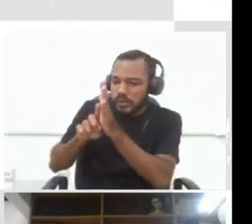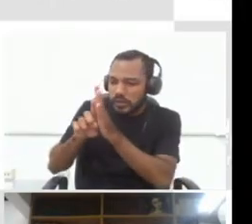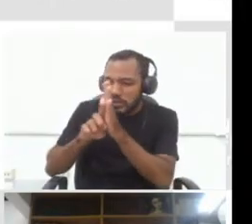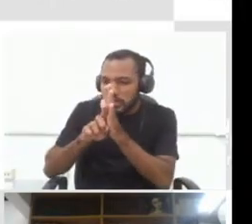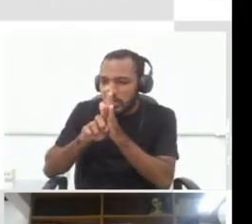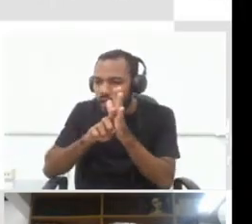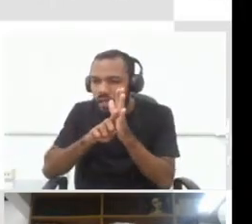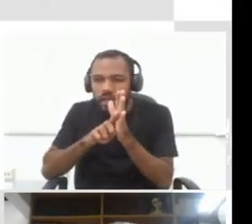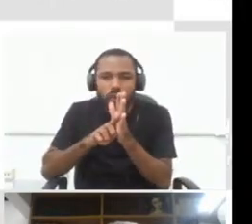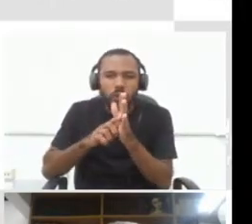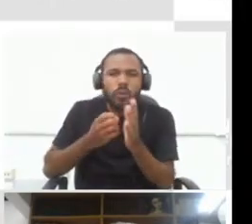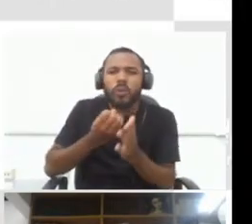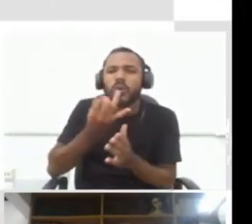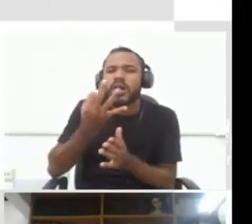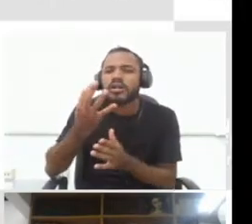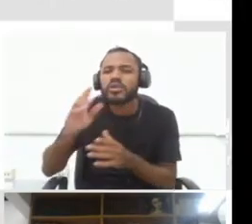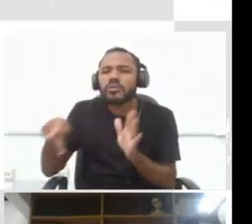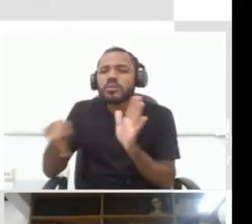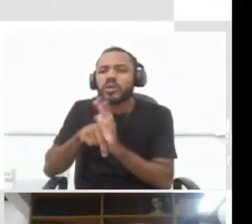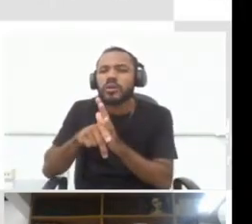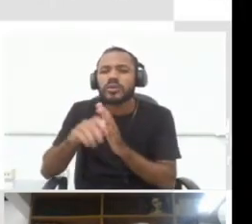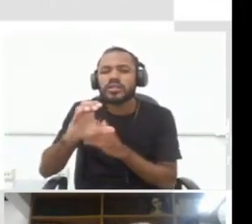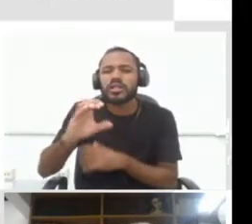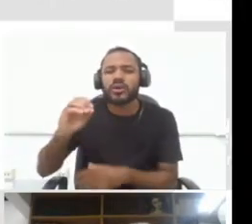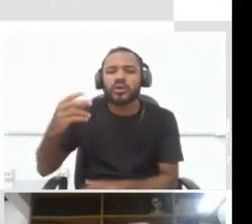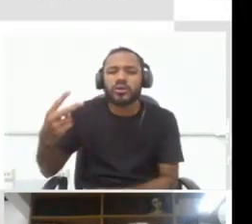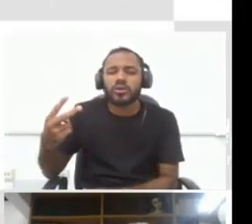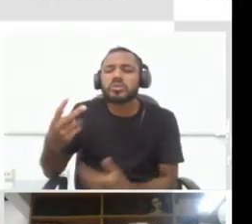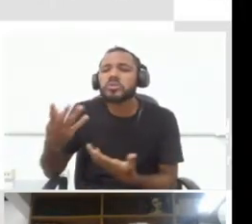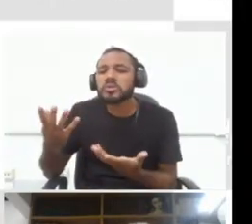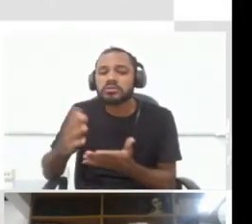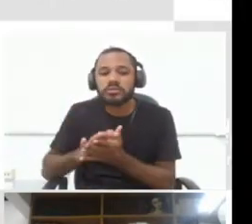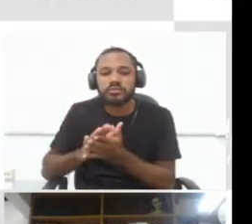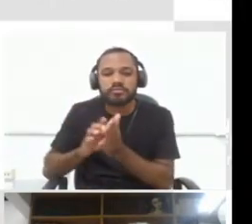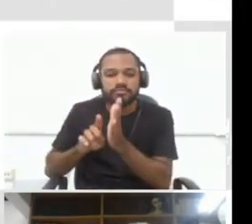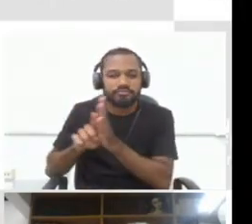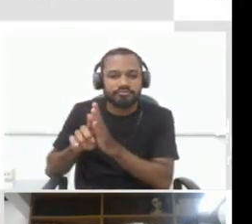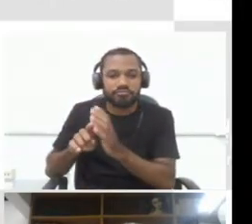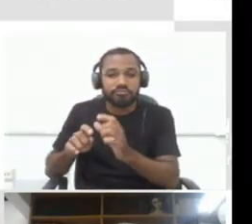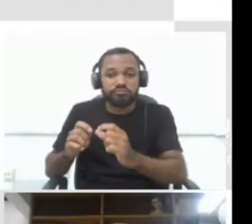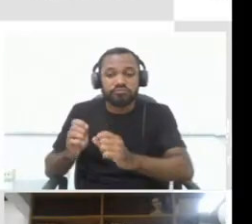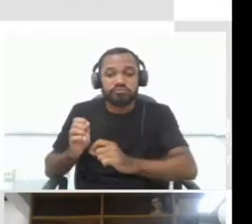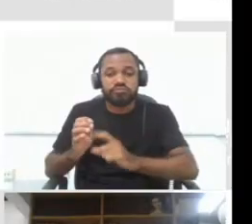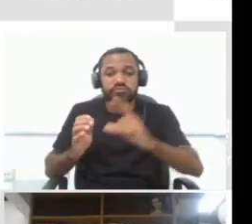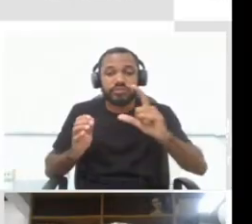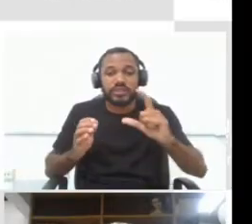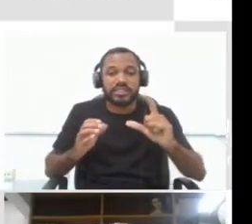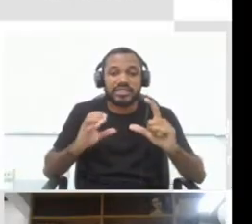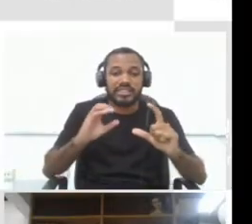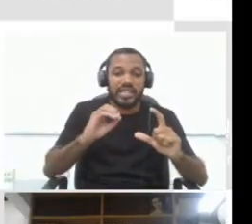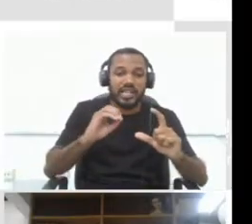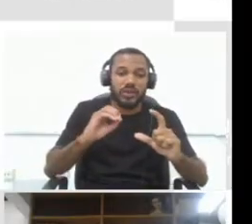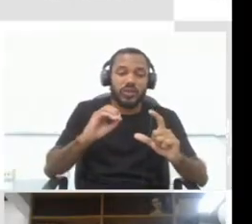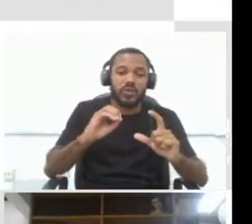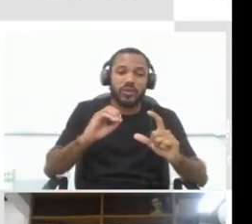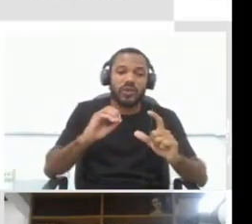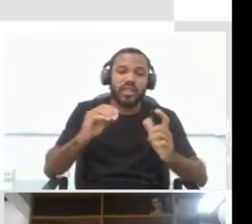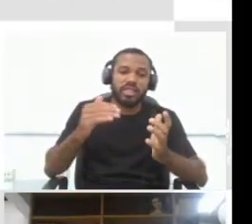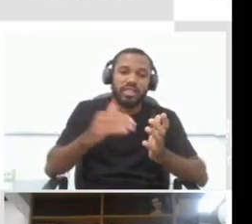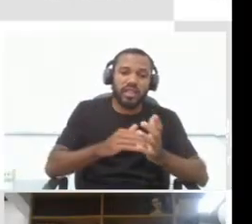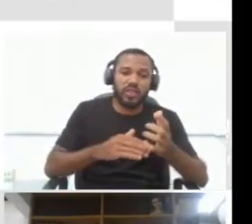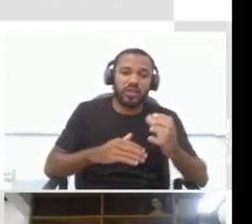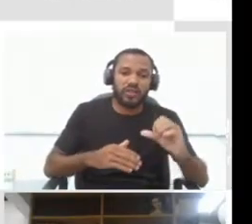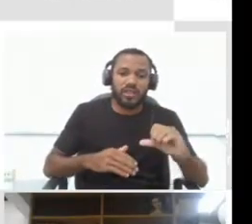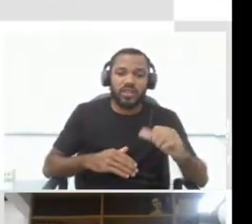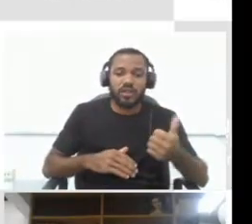CO2, eram de dióxido de carbono. Né? O aumento delas foi de 0,91, nenhuma, né, apenas